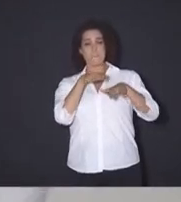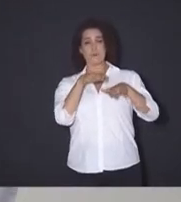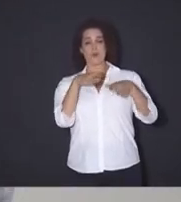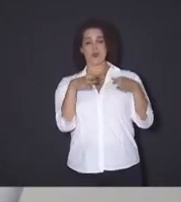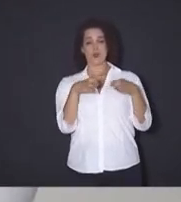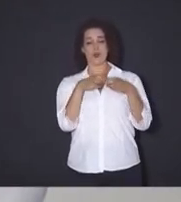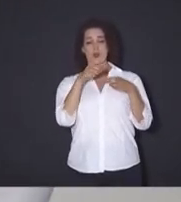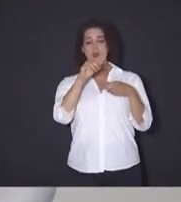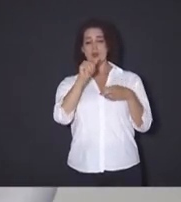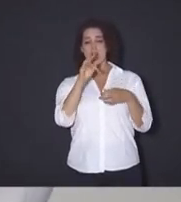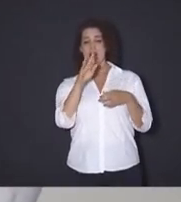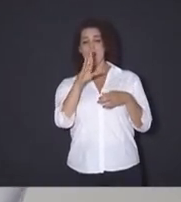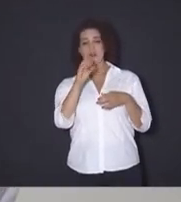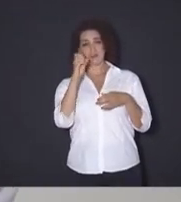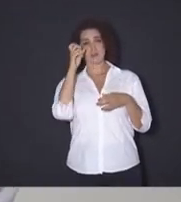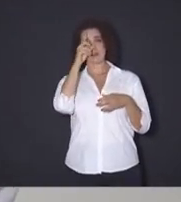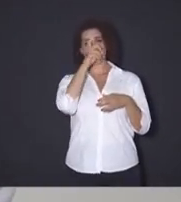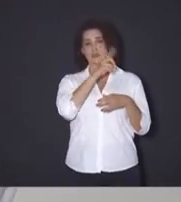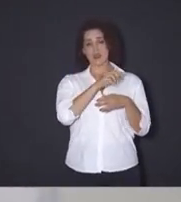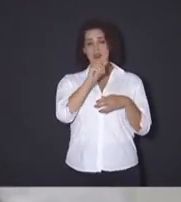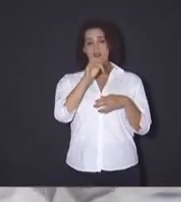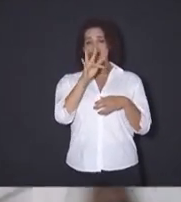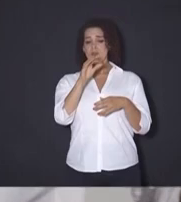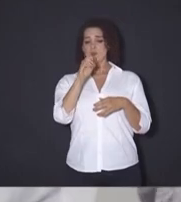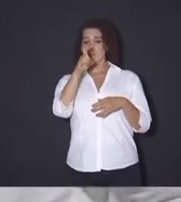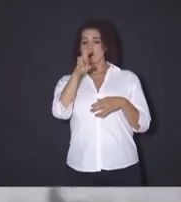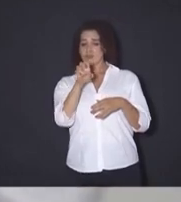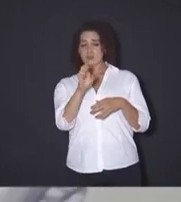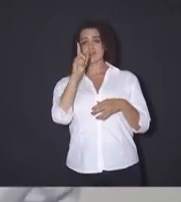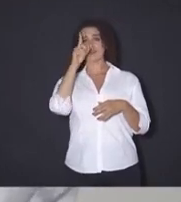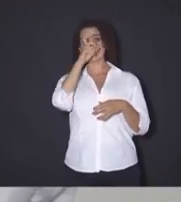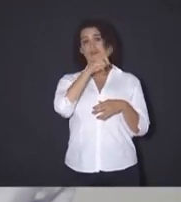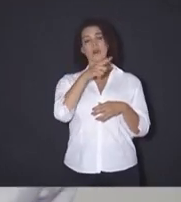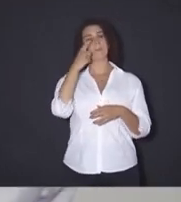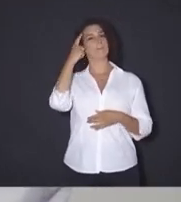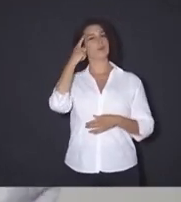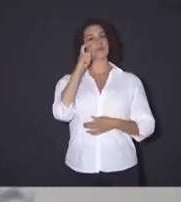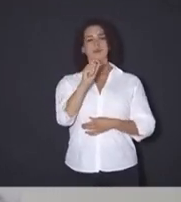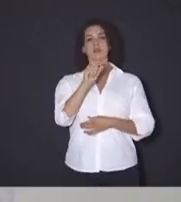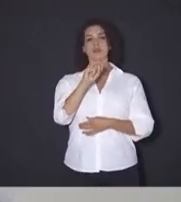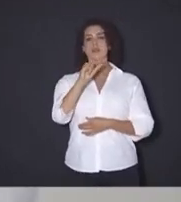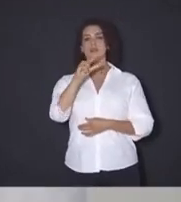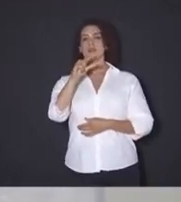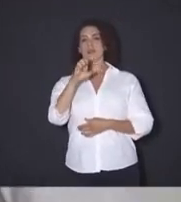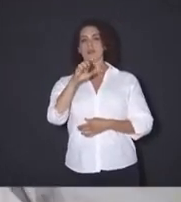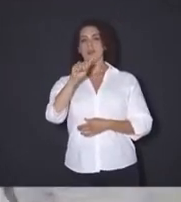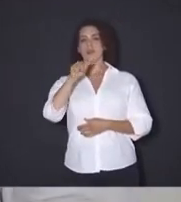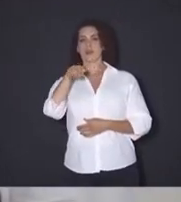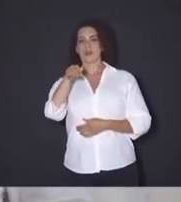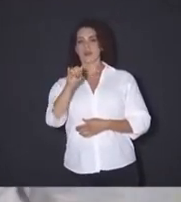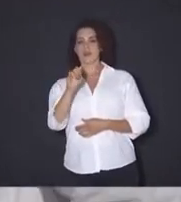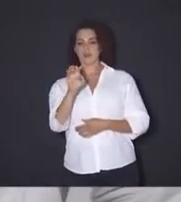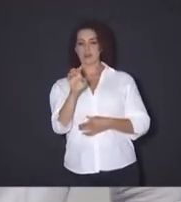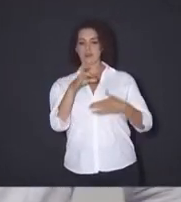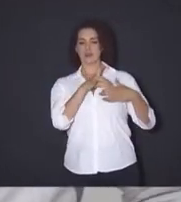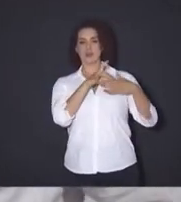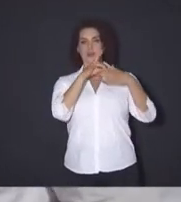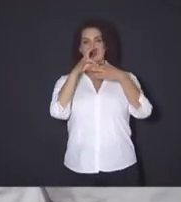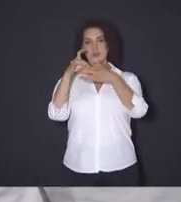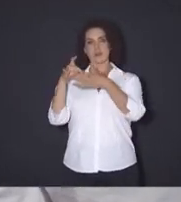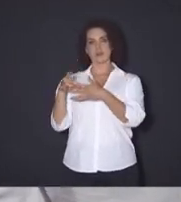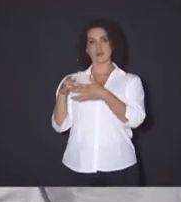fazer uma força é difícil aí você pensa william e levar o seu projecto para uma empresa uma